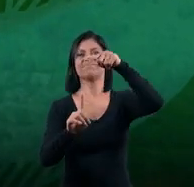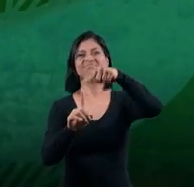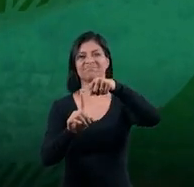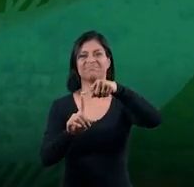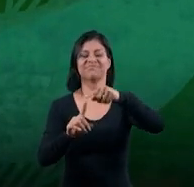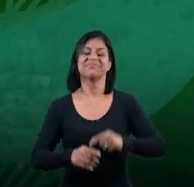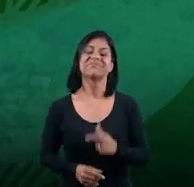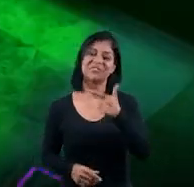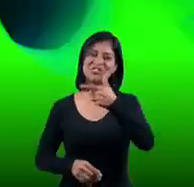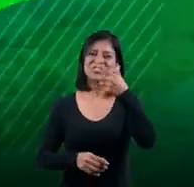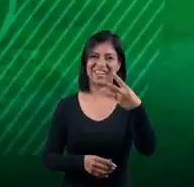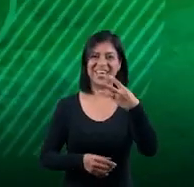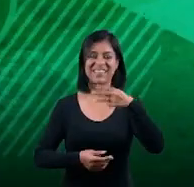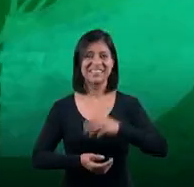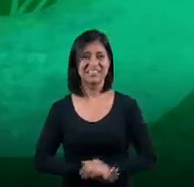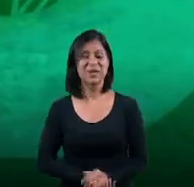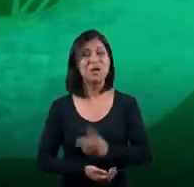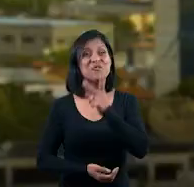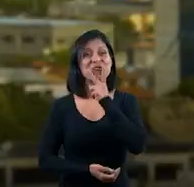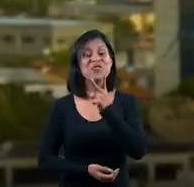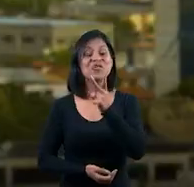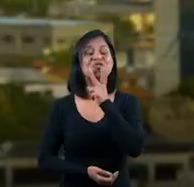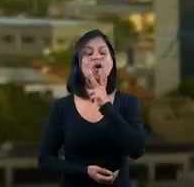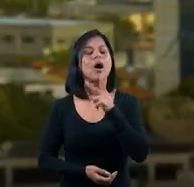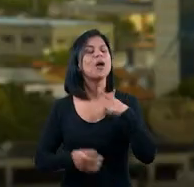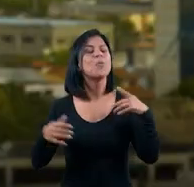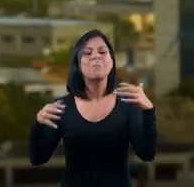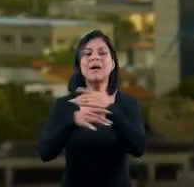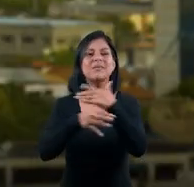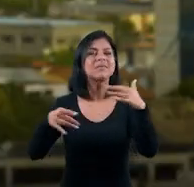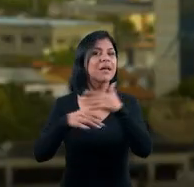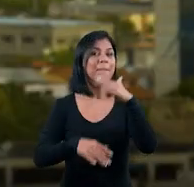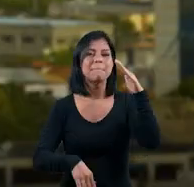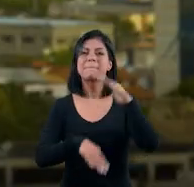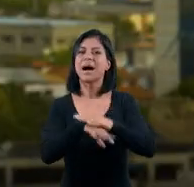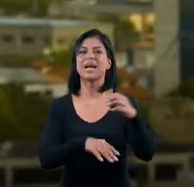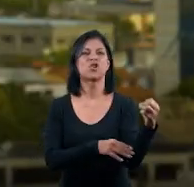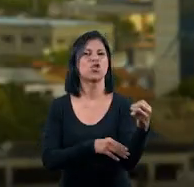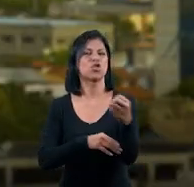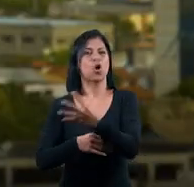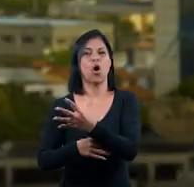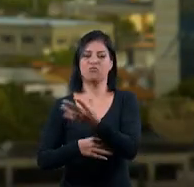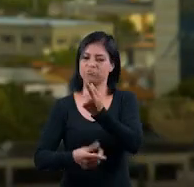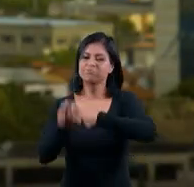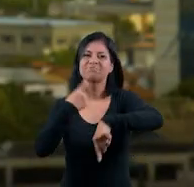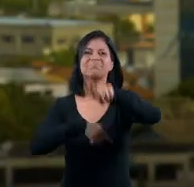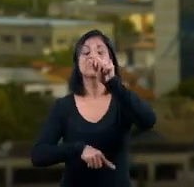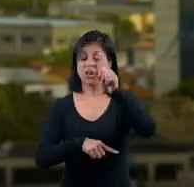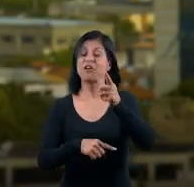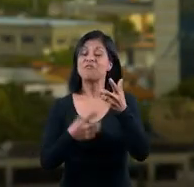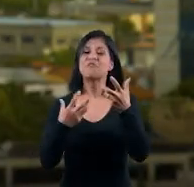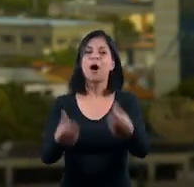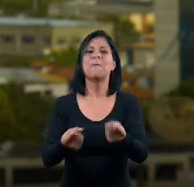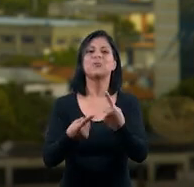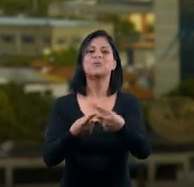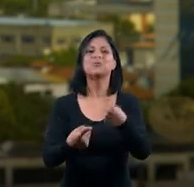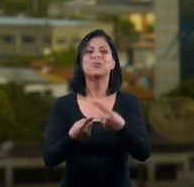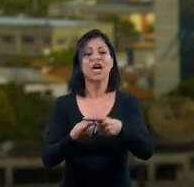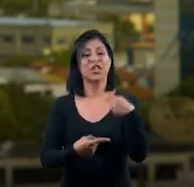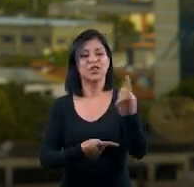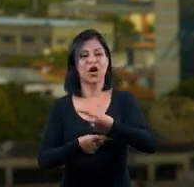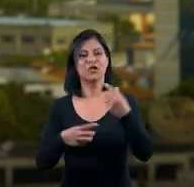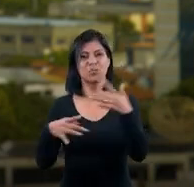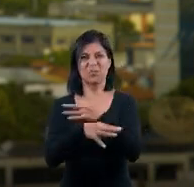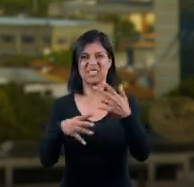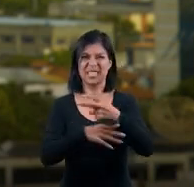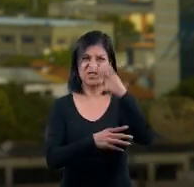que temos que investir. 23! Vitória já é uma das cidades mais inovadoras do país. Mas vamos avançar para que a gente se